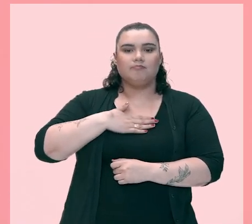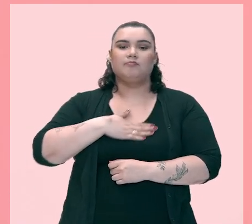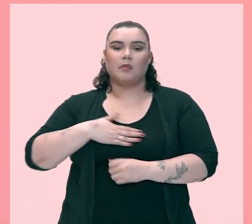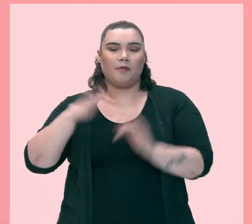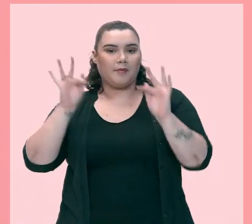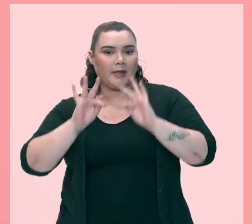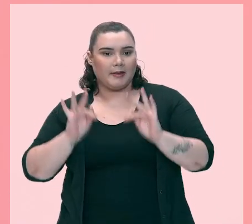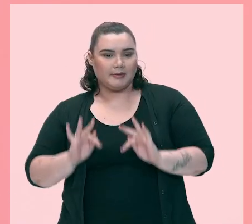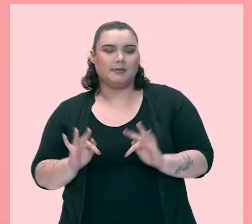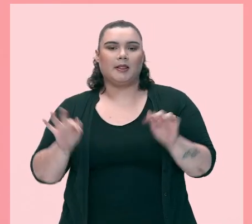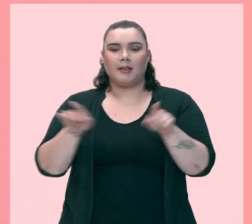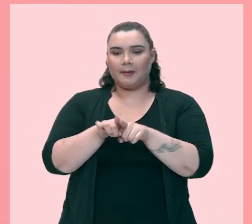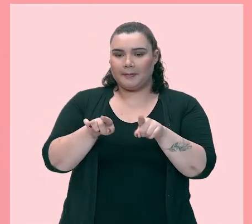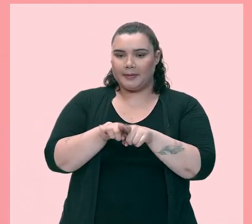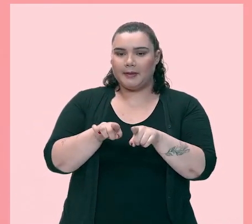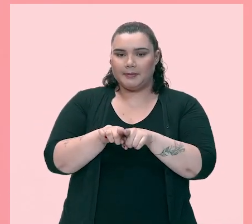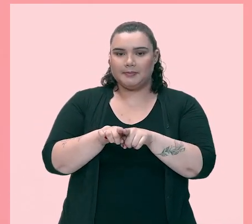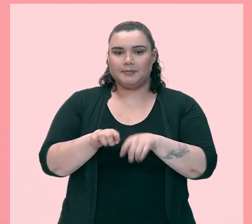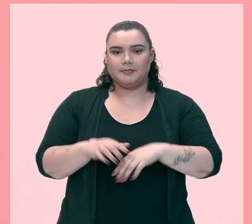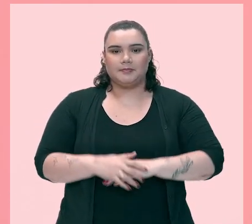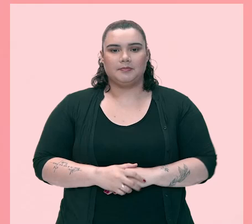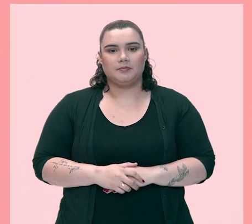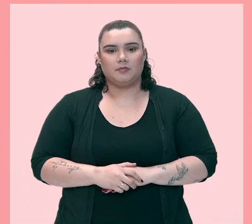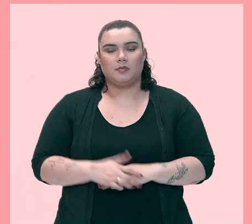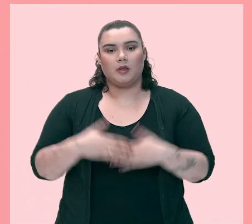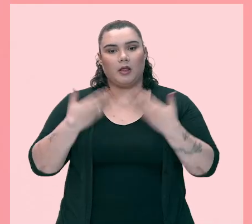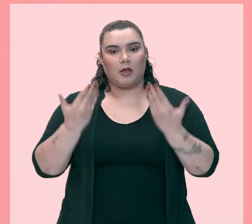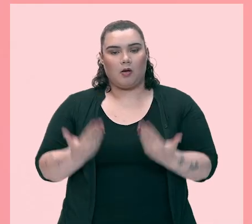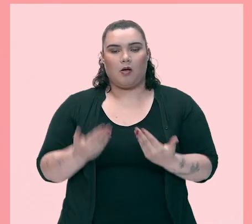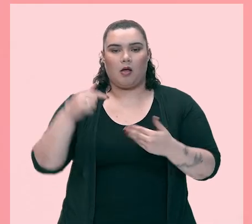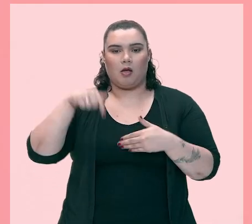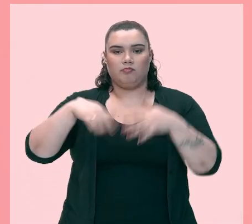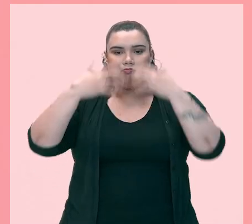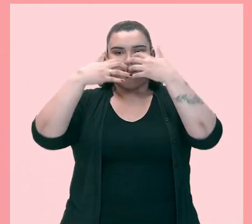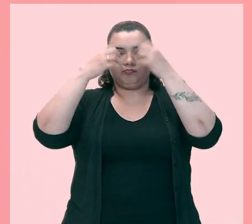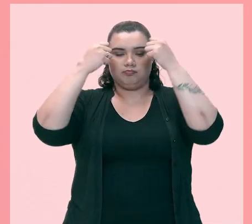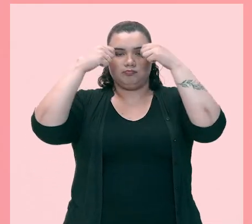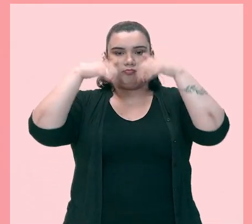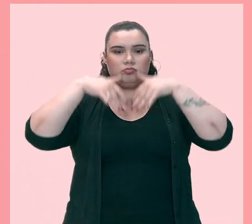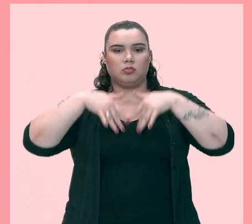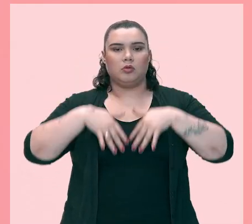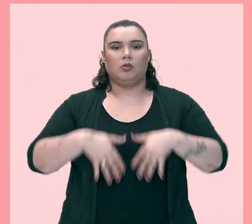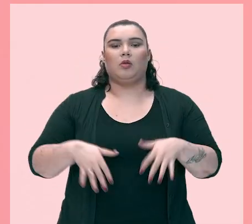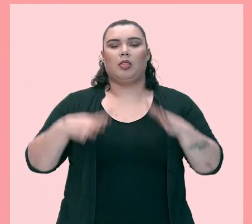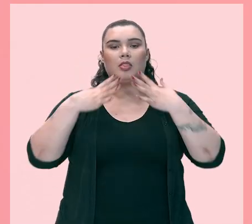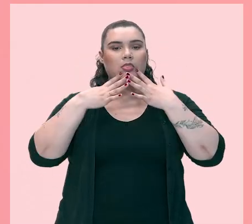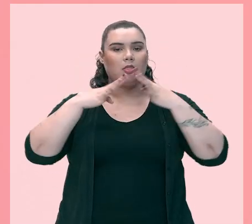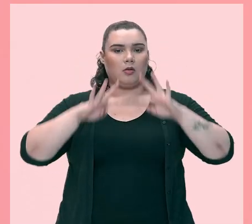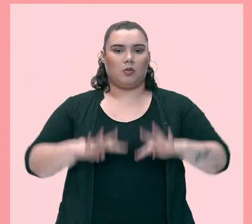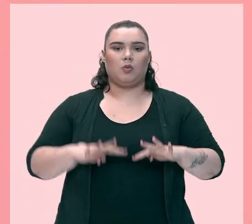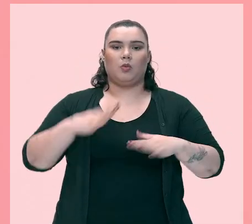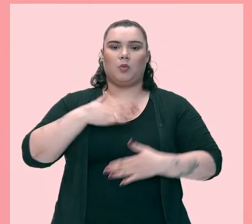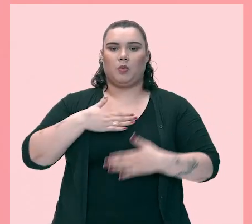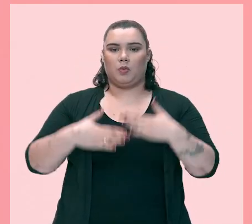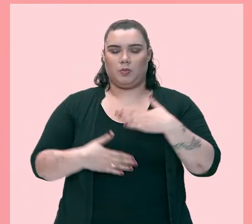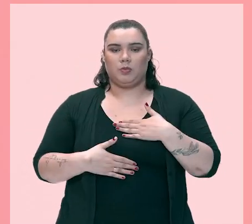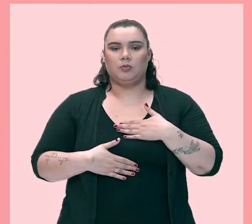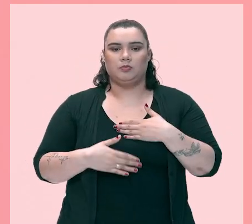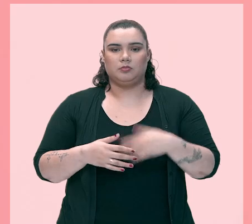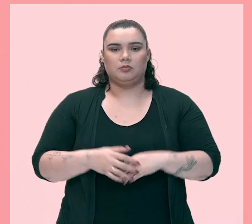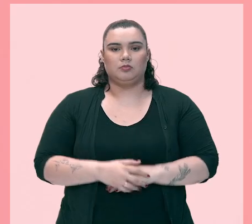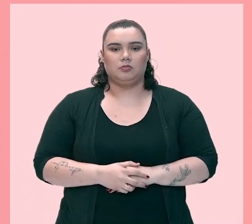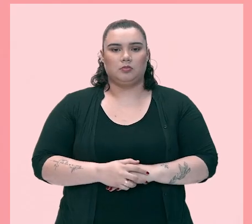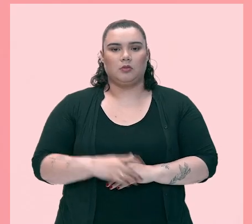de bom humor e de felicidade. Além disso, a endorfina ela é um anestésico natural do nosso